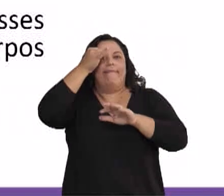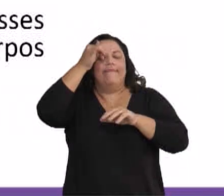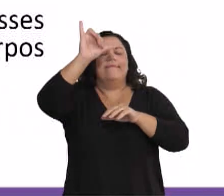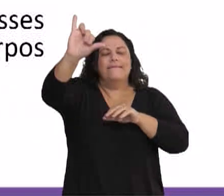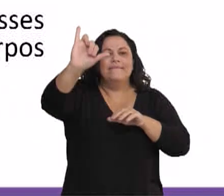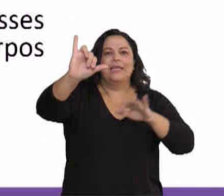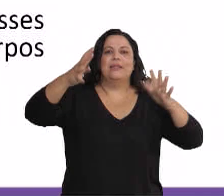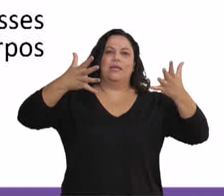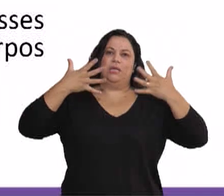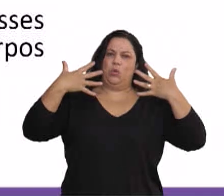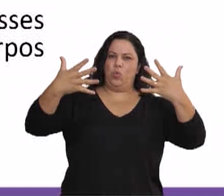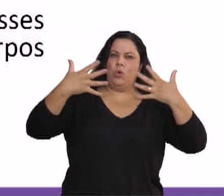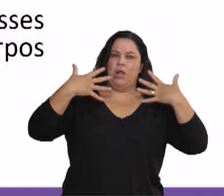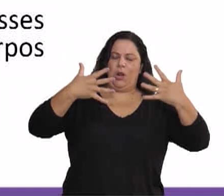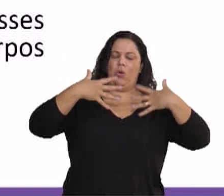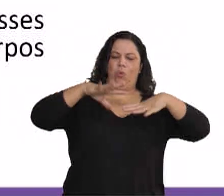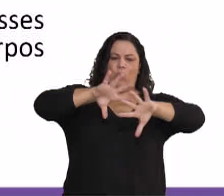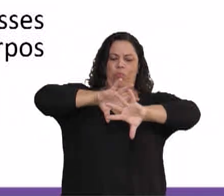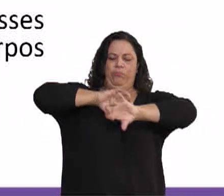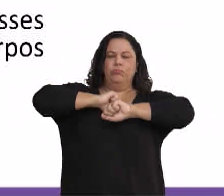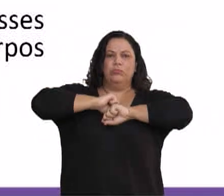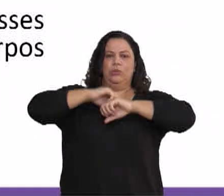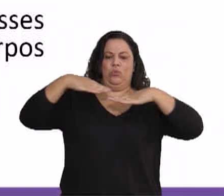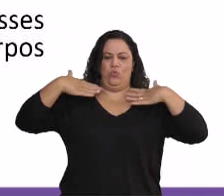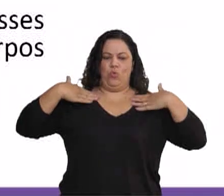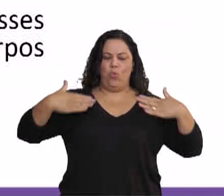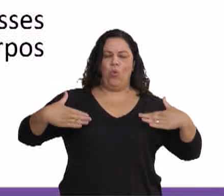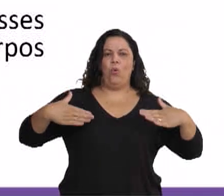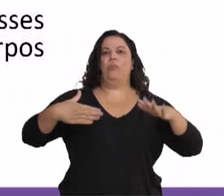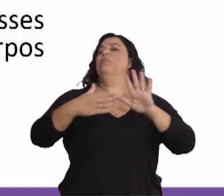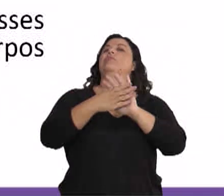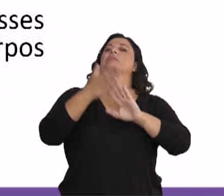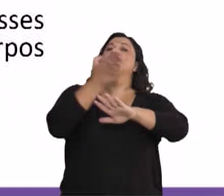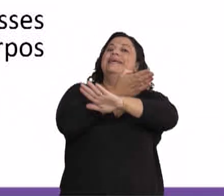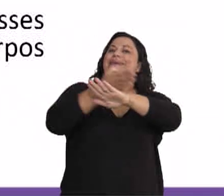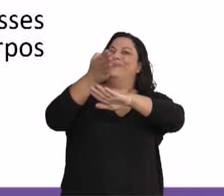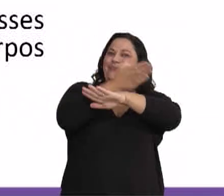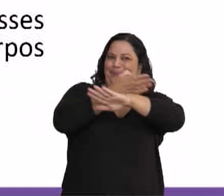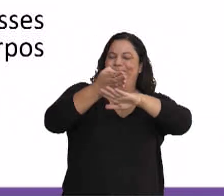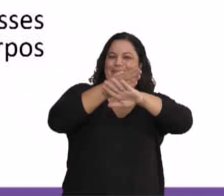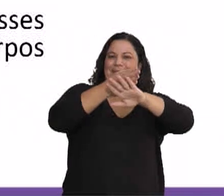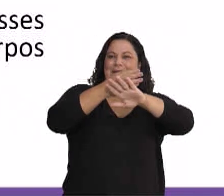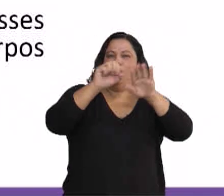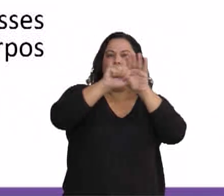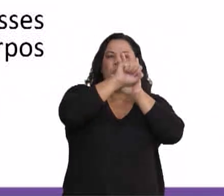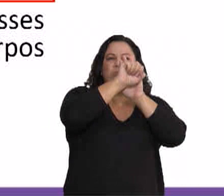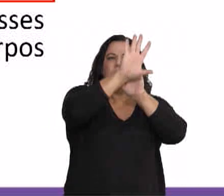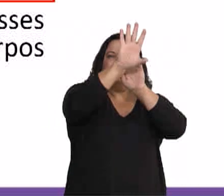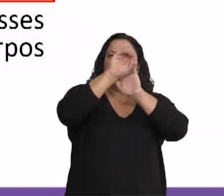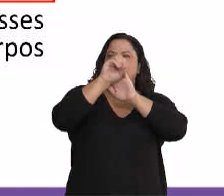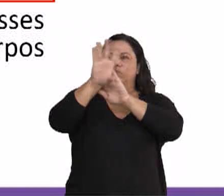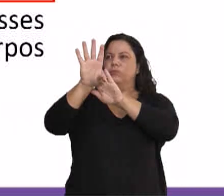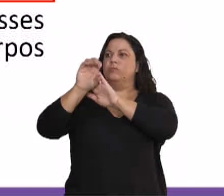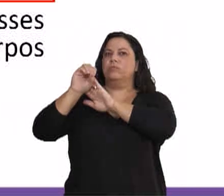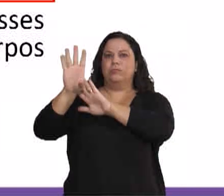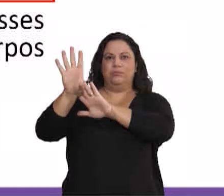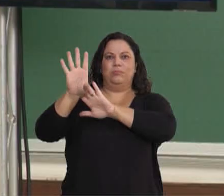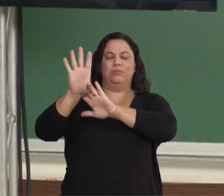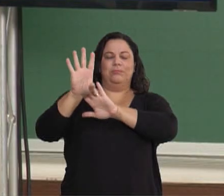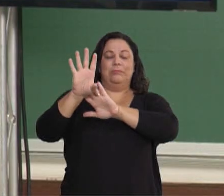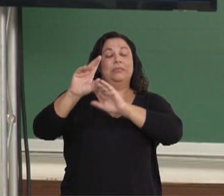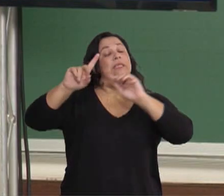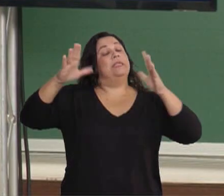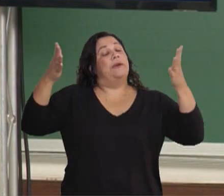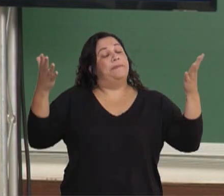das pessoas, e a cor branca reflete toda a luz, diminuindo assim o aquecimento da própria lã. Bom, então temos aqui,